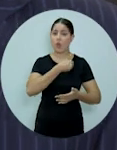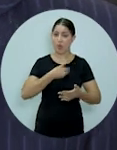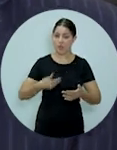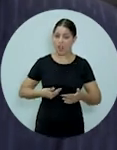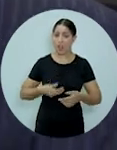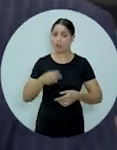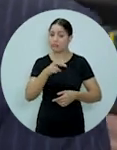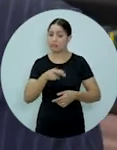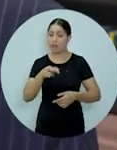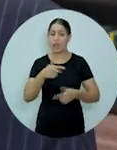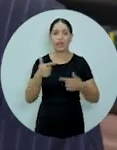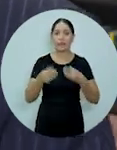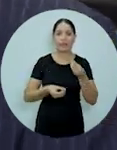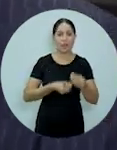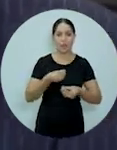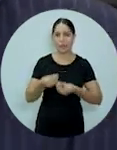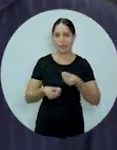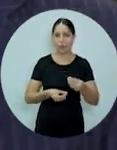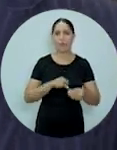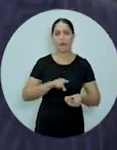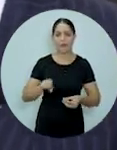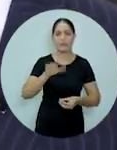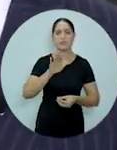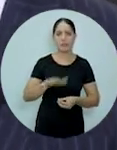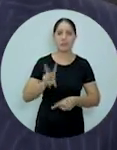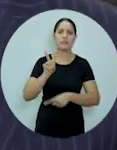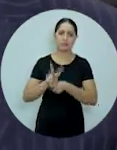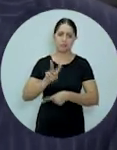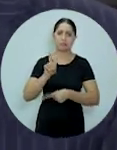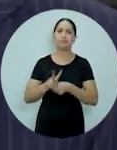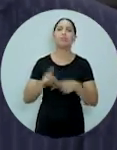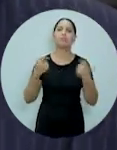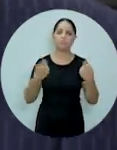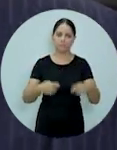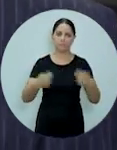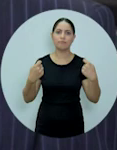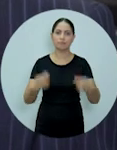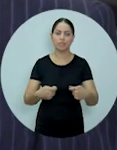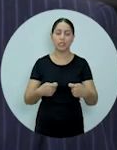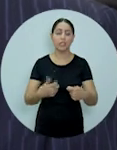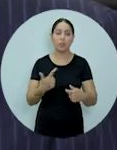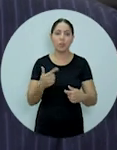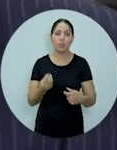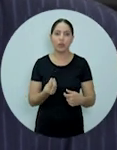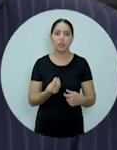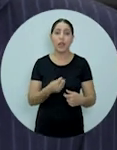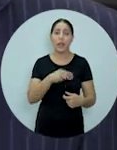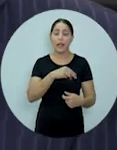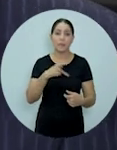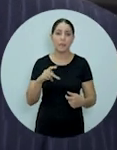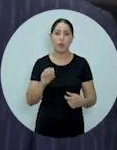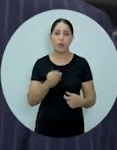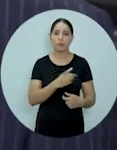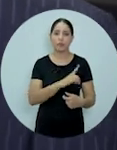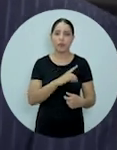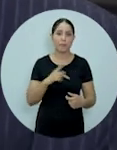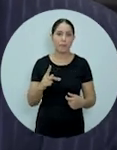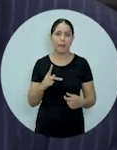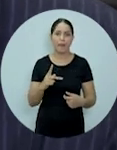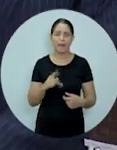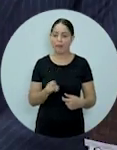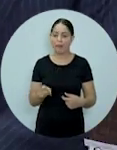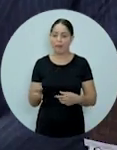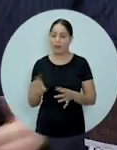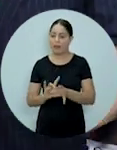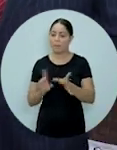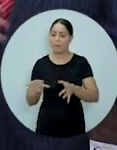tem como esse Estado, via judiciário, com a fiscalização do Ministério Público, permitir a adoção a uma criança que não vai ter essa